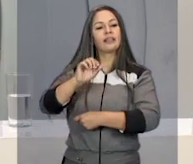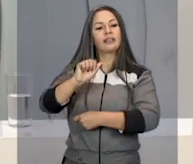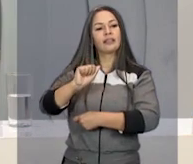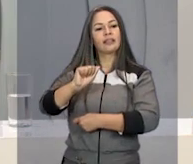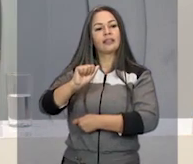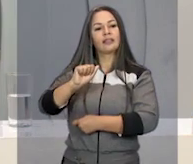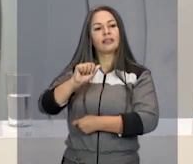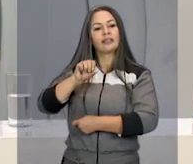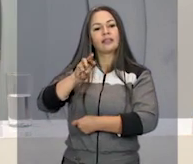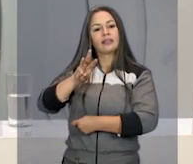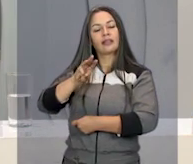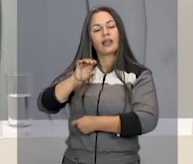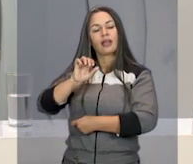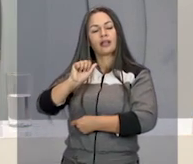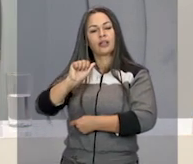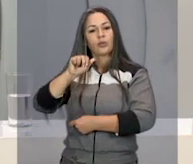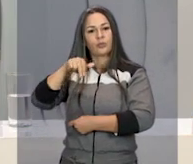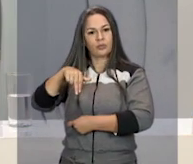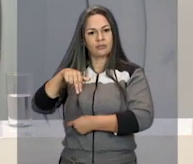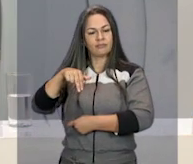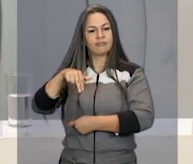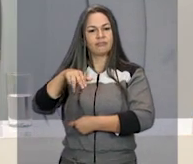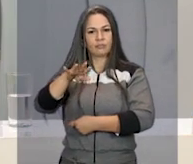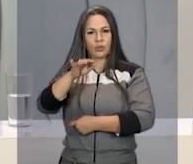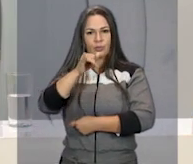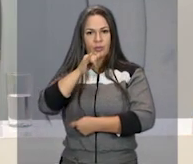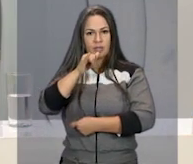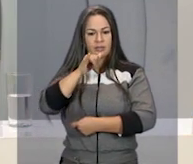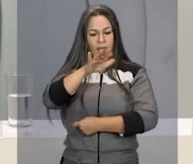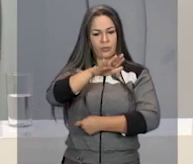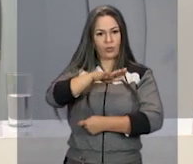Enquanto a China adotou o sistema